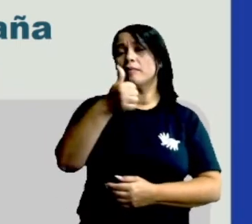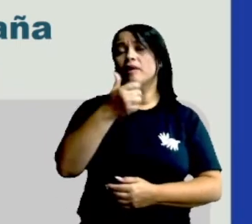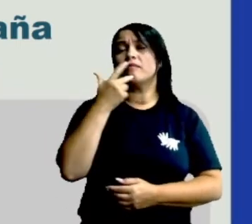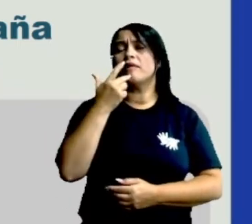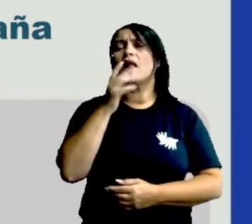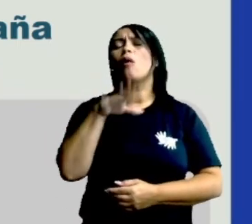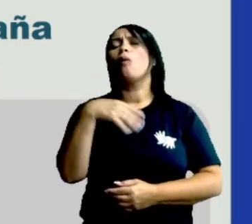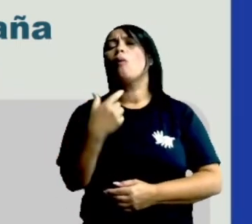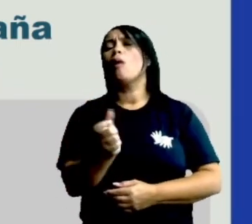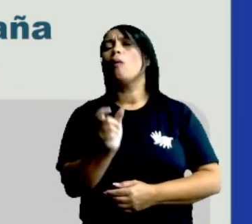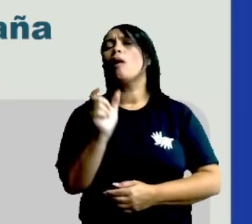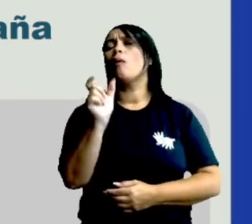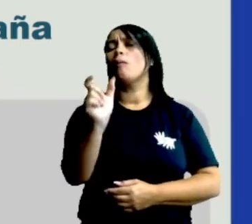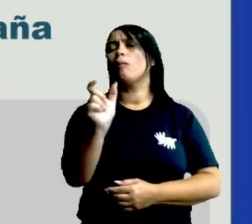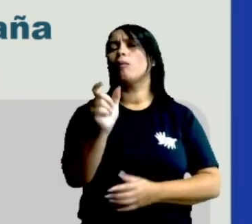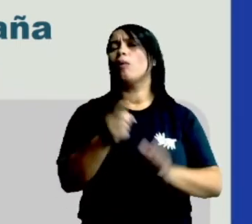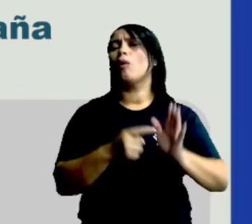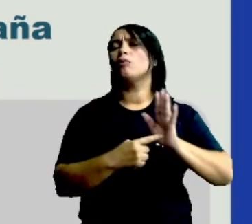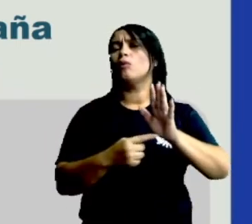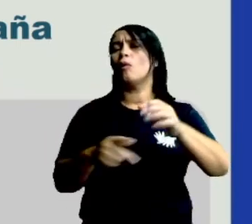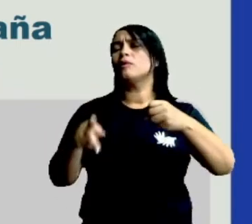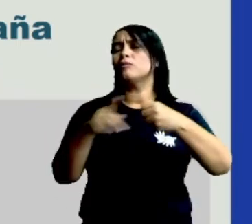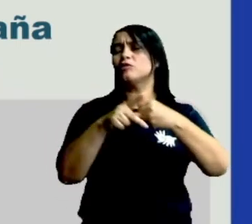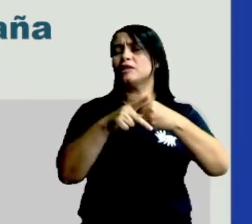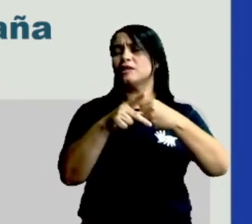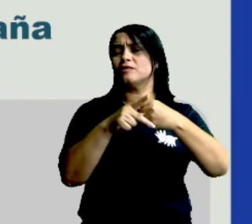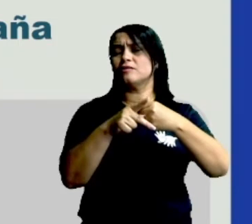que pronome demonstrativo a gente pode usar?